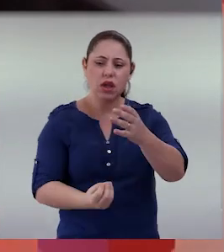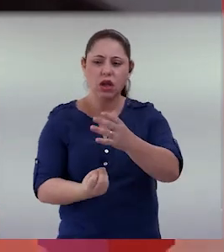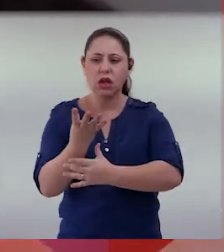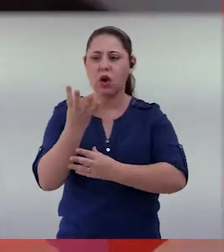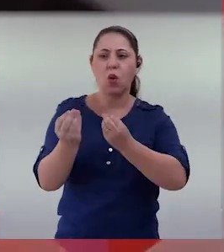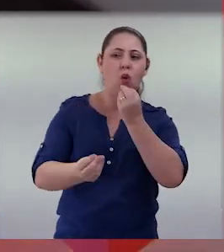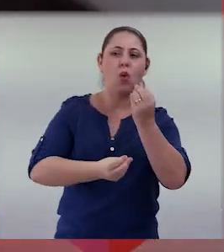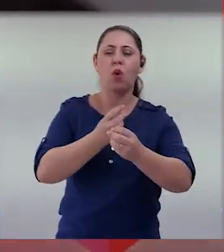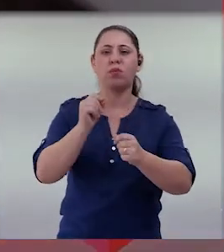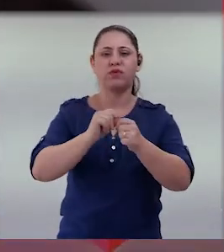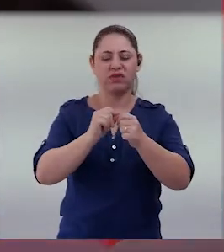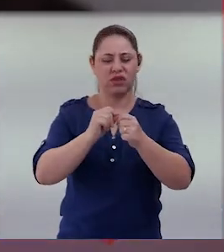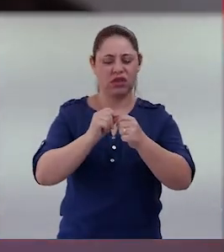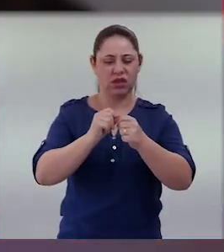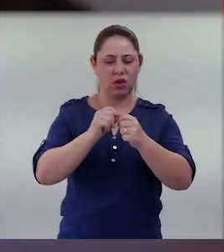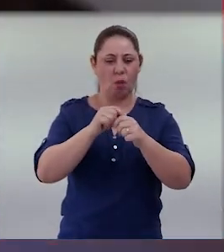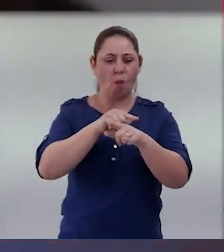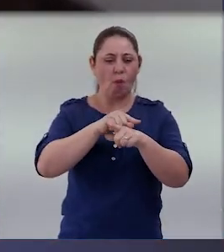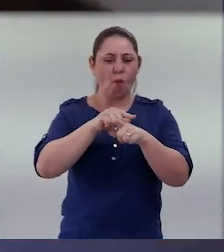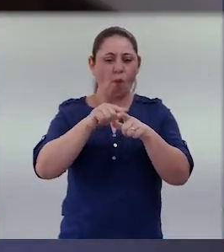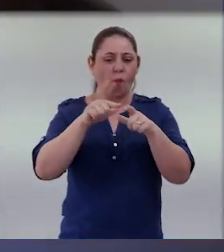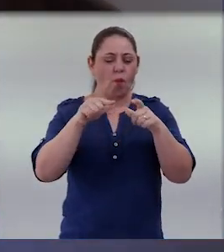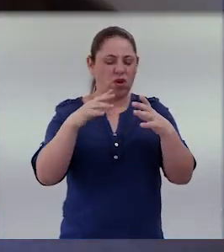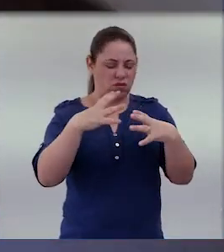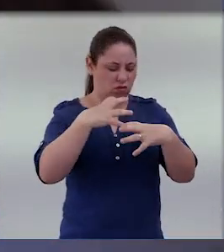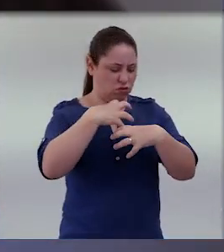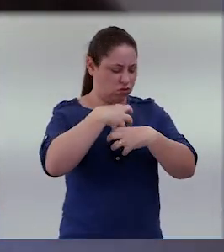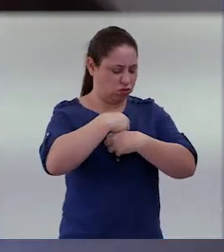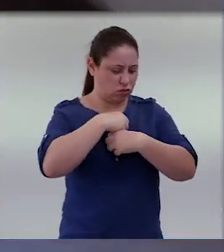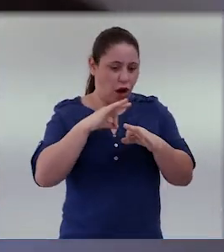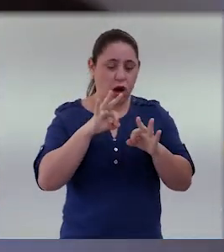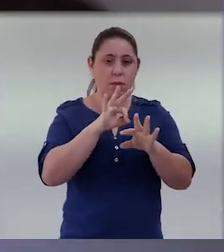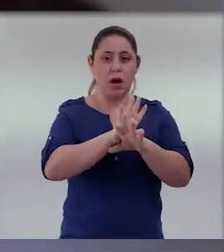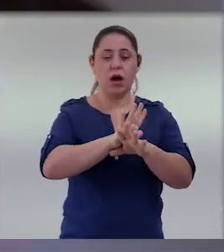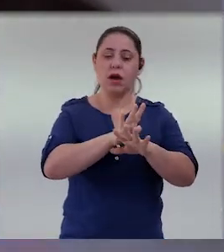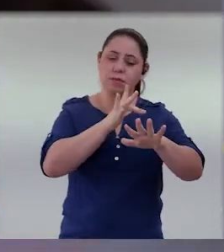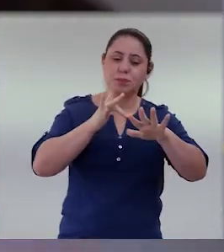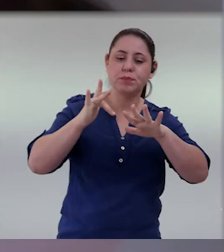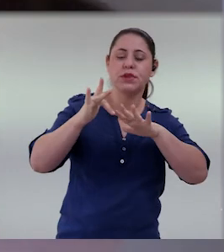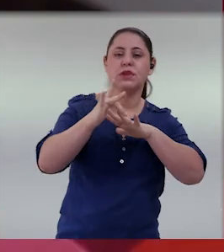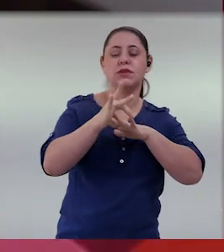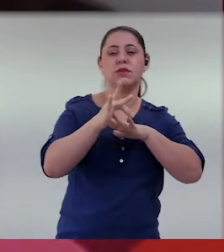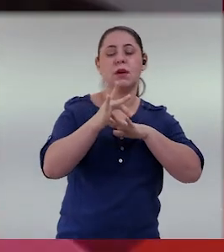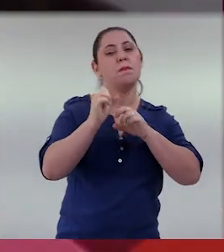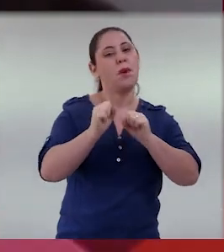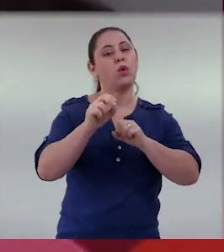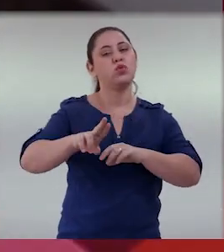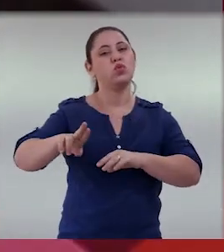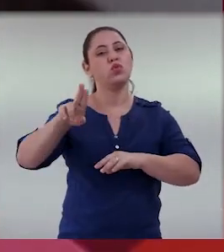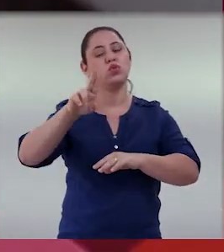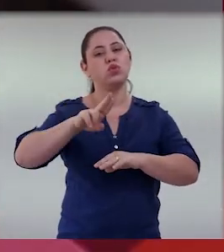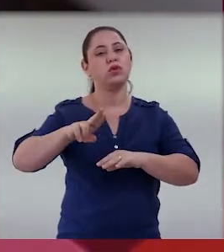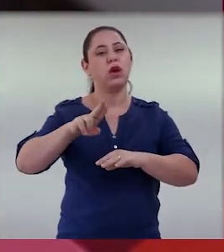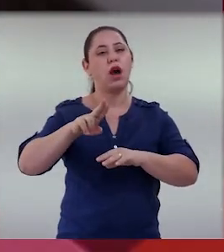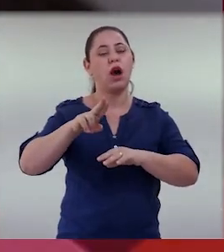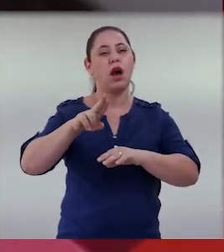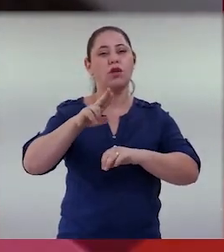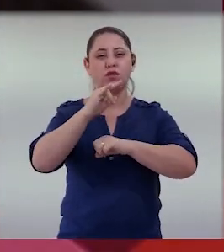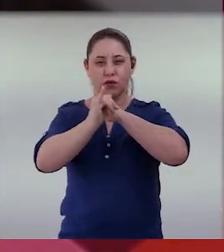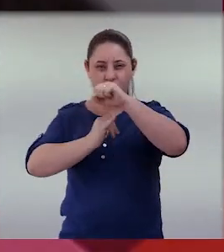formas de completar isso, através das mídias sociais,